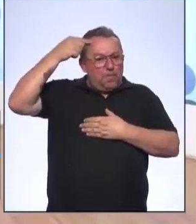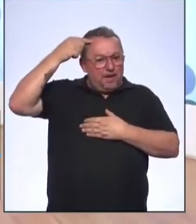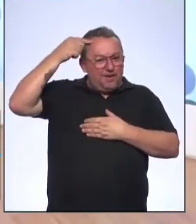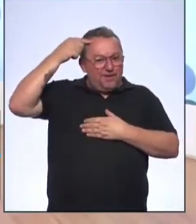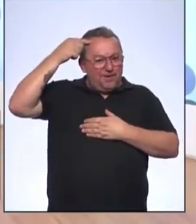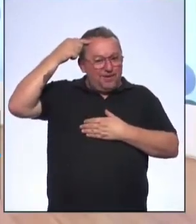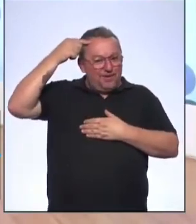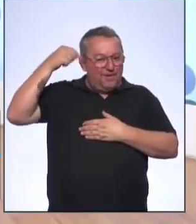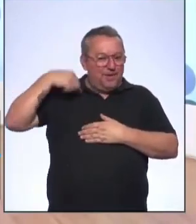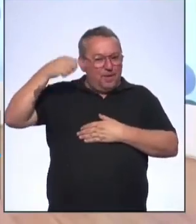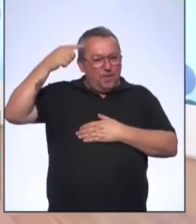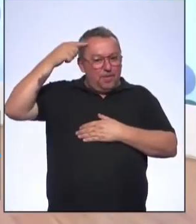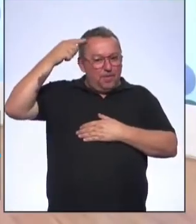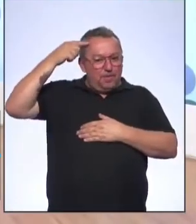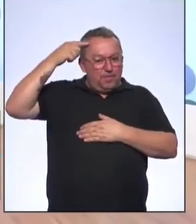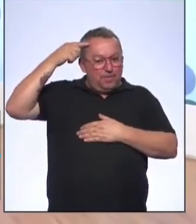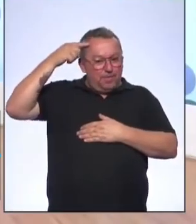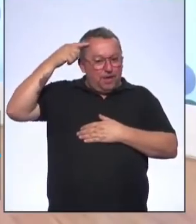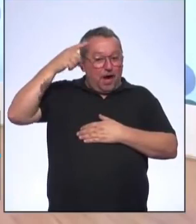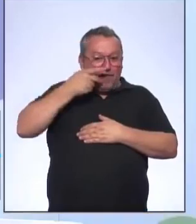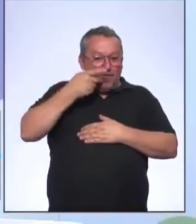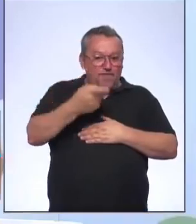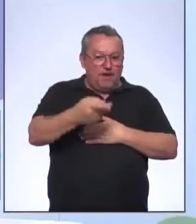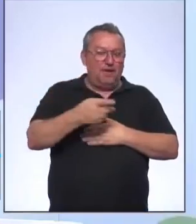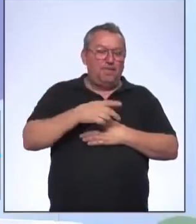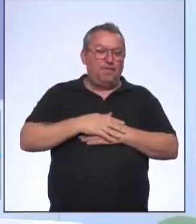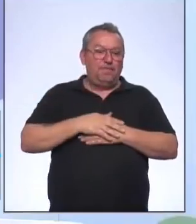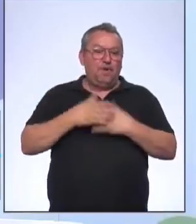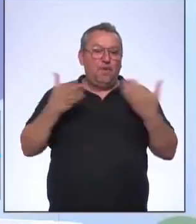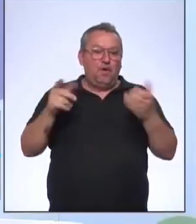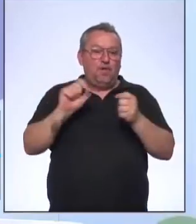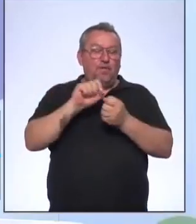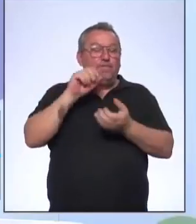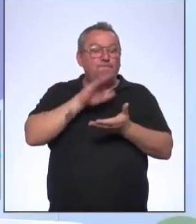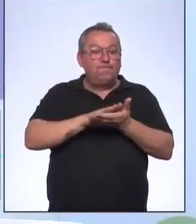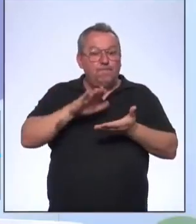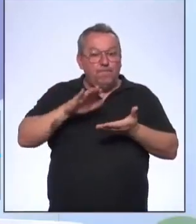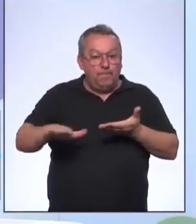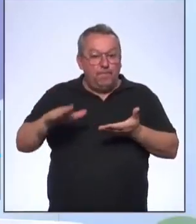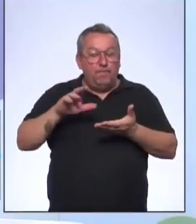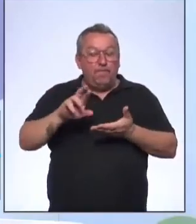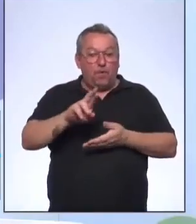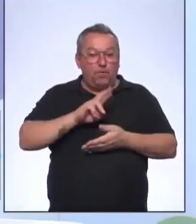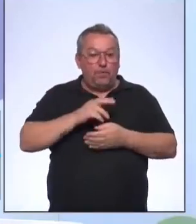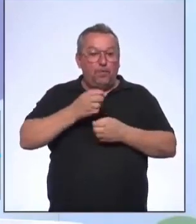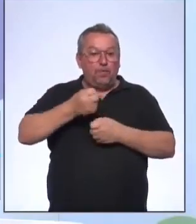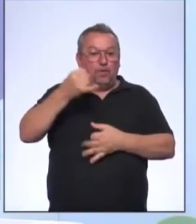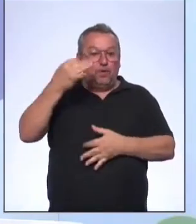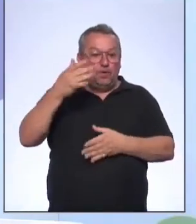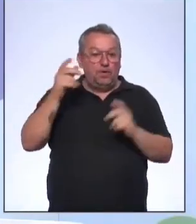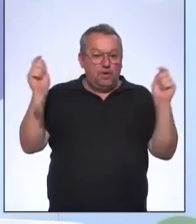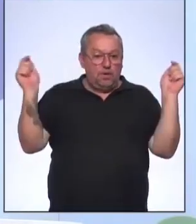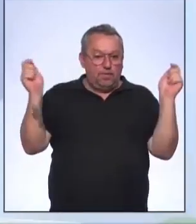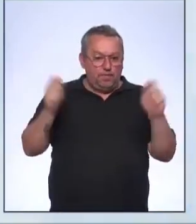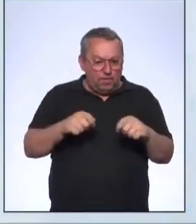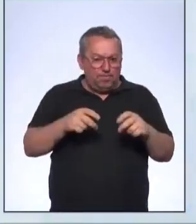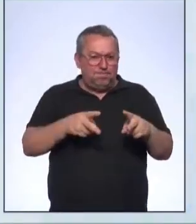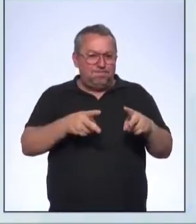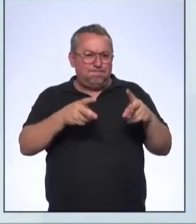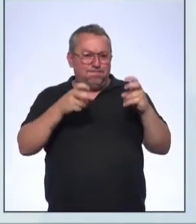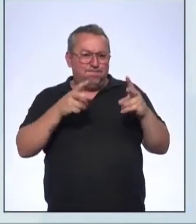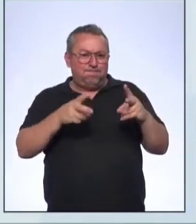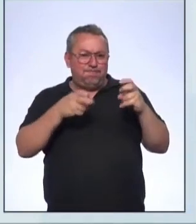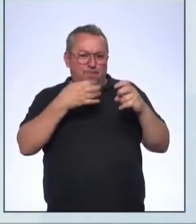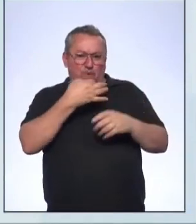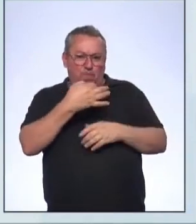gente está falando aqui, gente, ó. Aí a gente vai fazer uma atividade, então. Vamos responder aí no chat, tá? É possível notar a